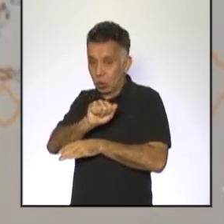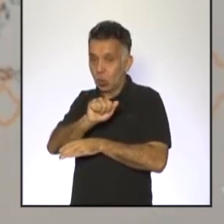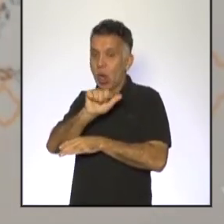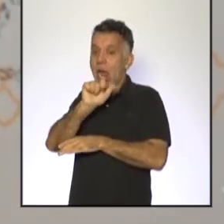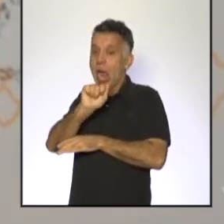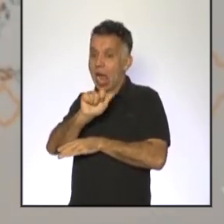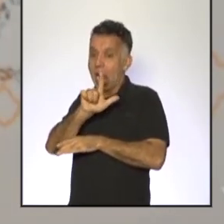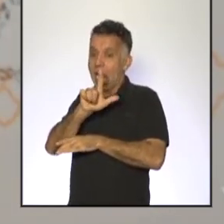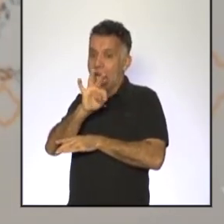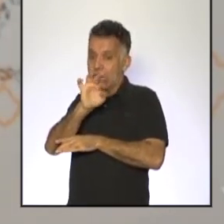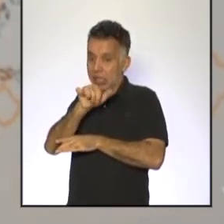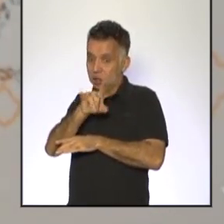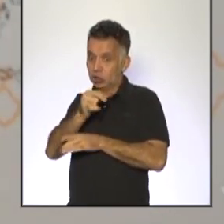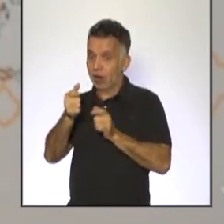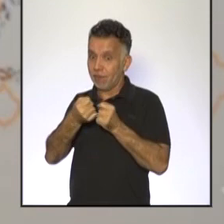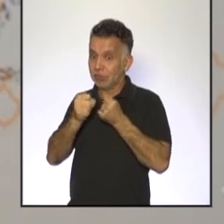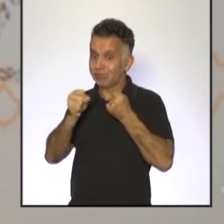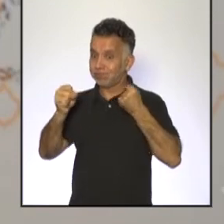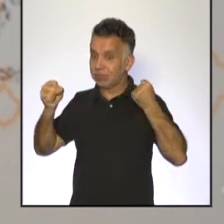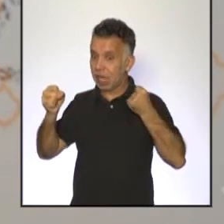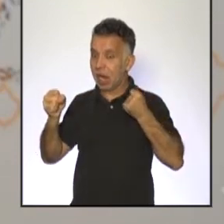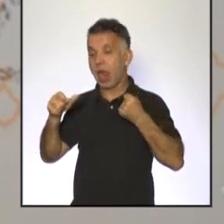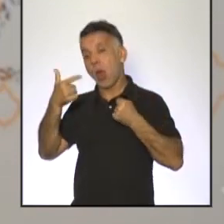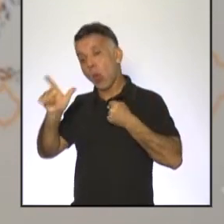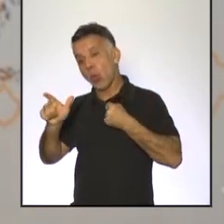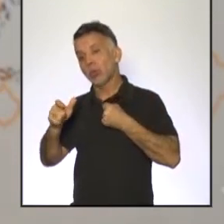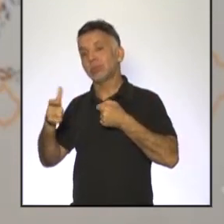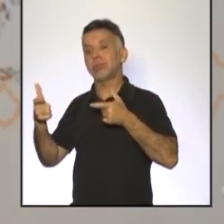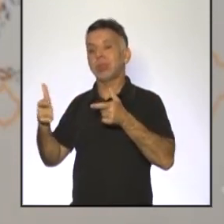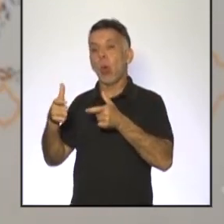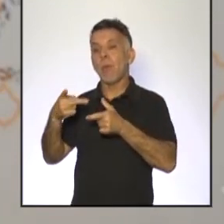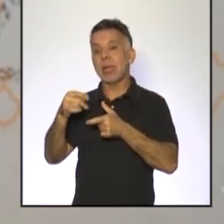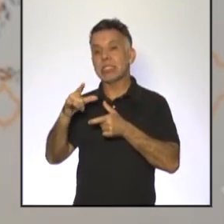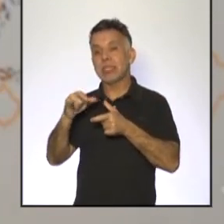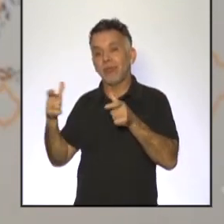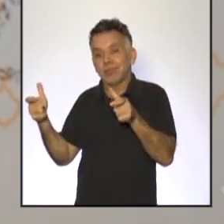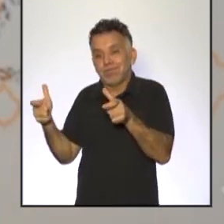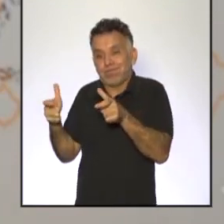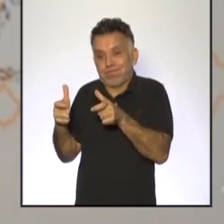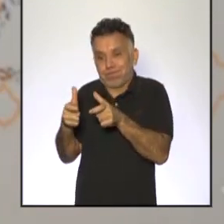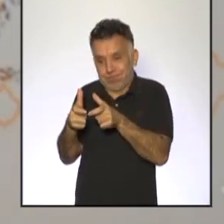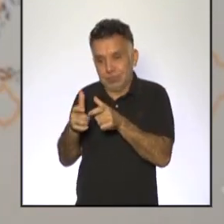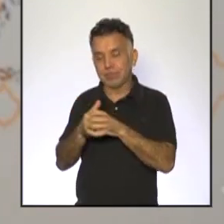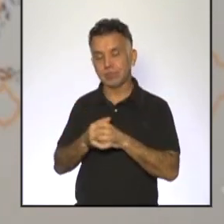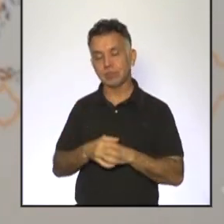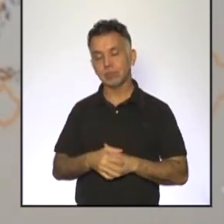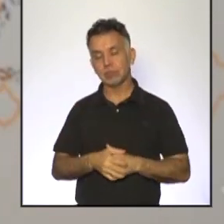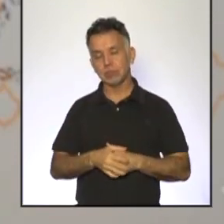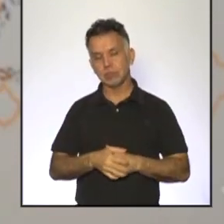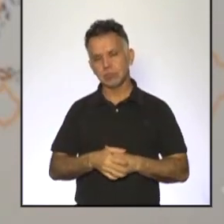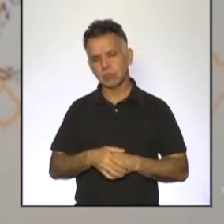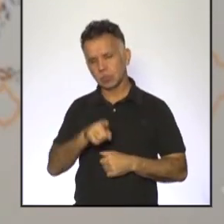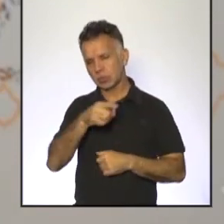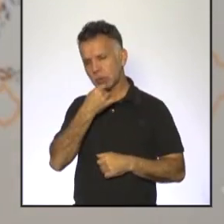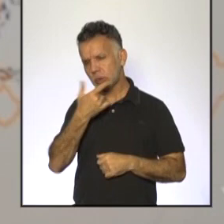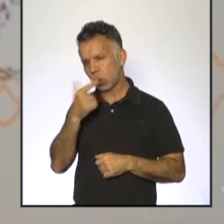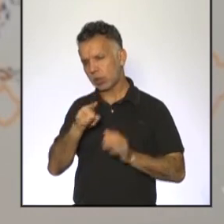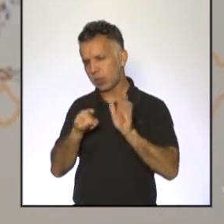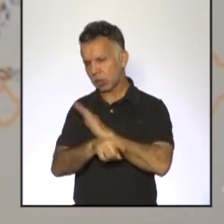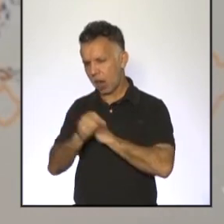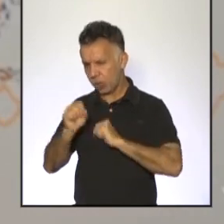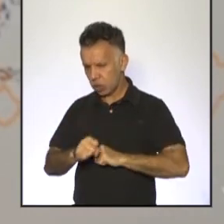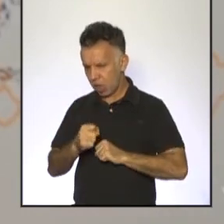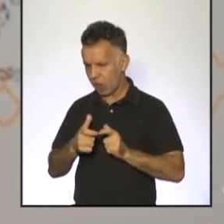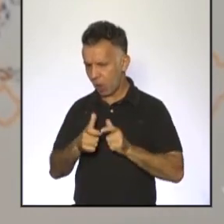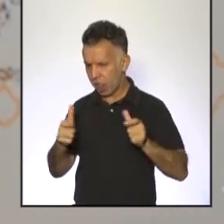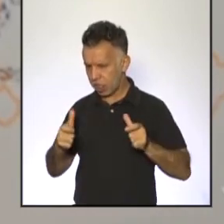vai ser maior do que o Oceano Pacífico. Maísa, para encerrarmos e passarmos a régua, é possível aumentar o nível do mar?